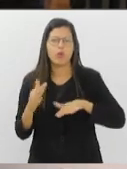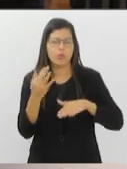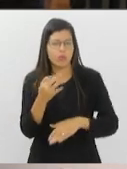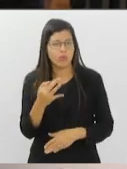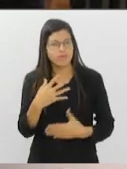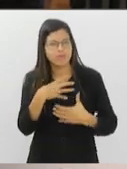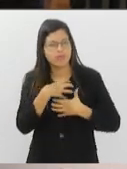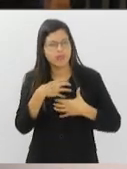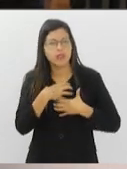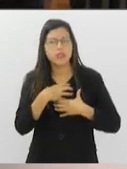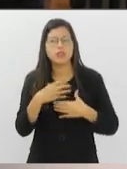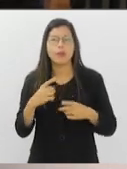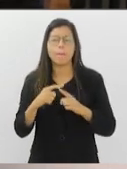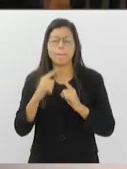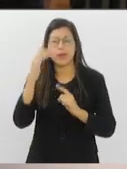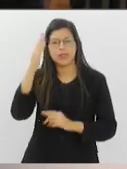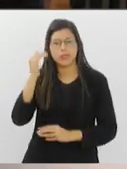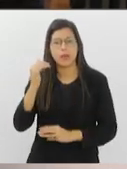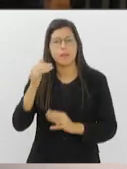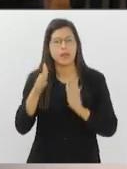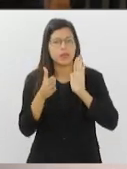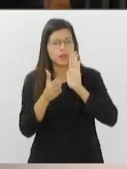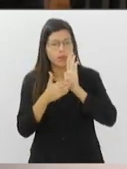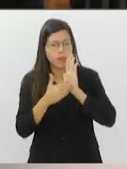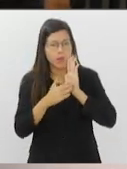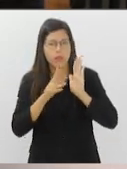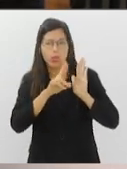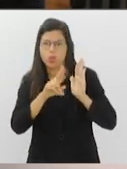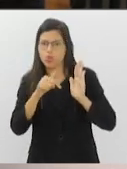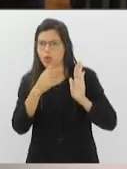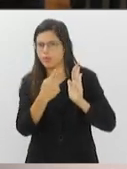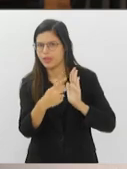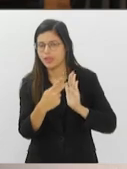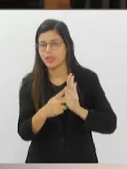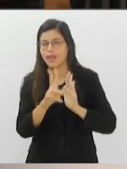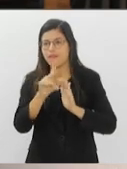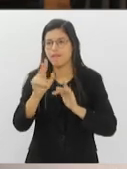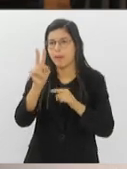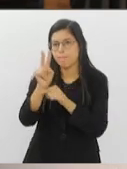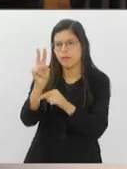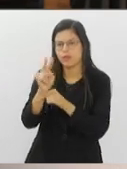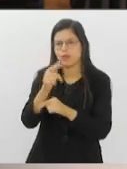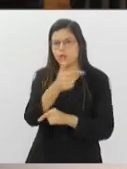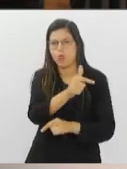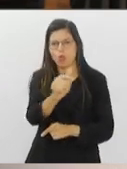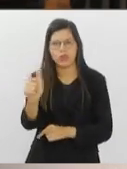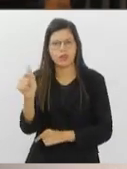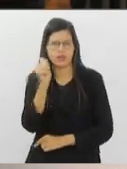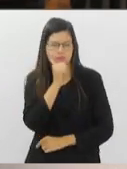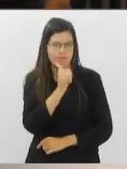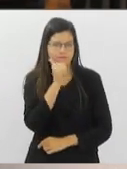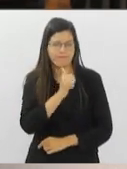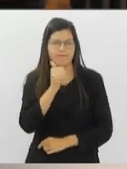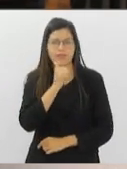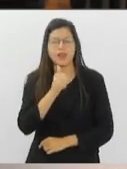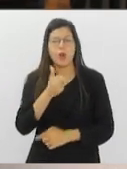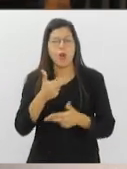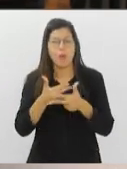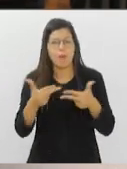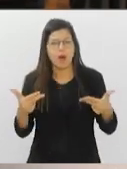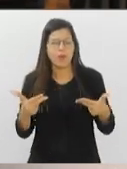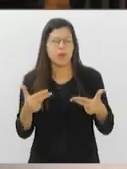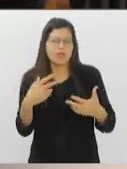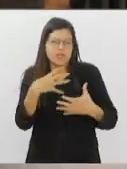mas saber que diante dessa proposta, o nome dela vai proteger outras mulheres é algo que minimamente